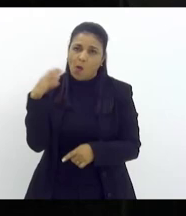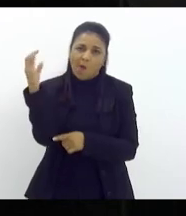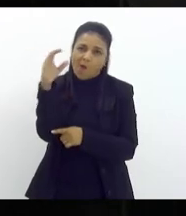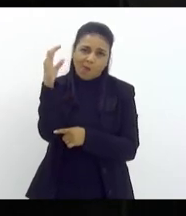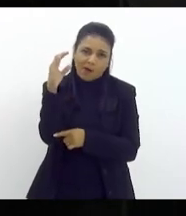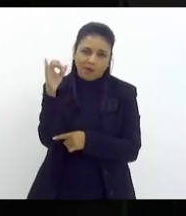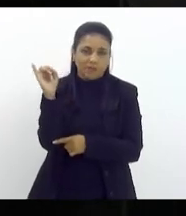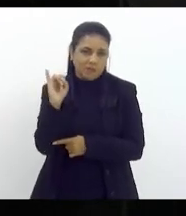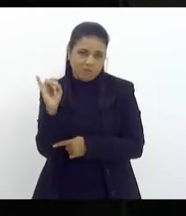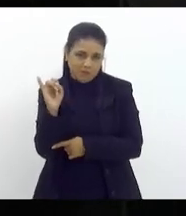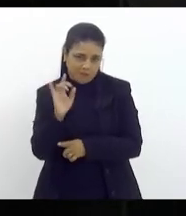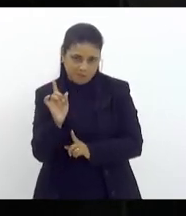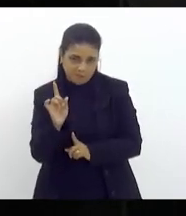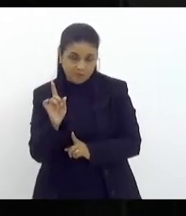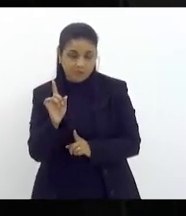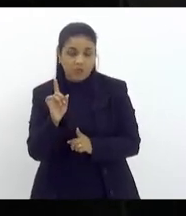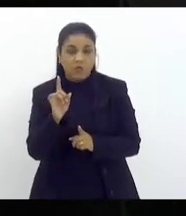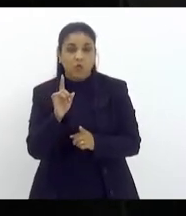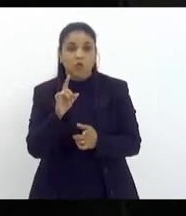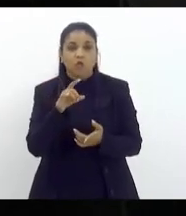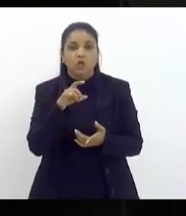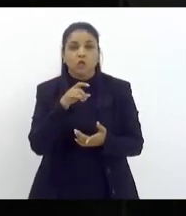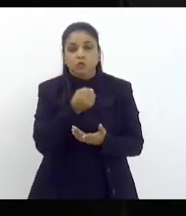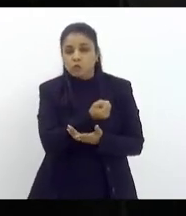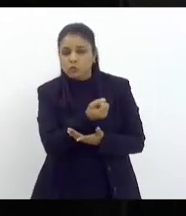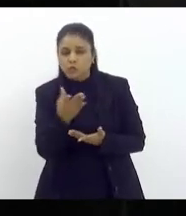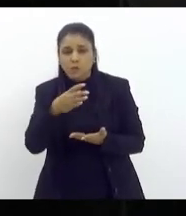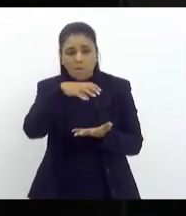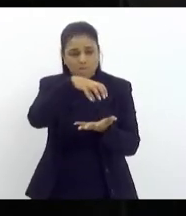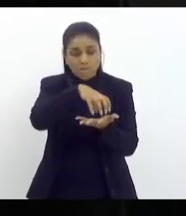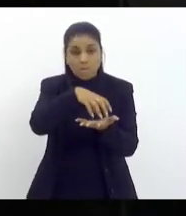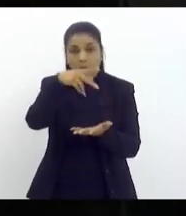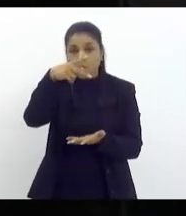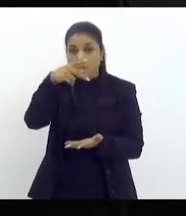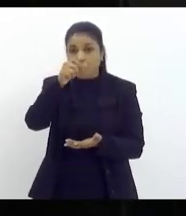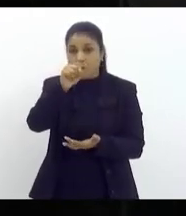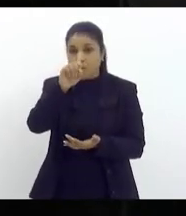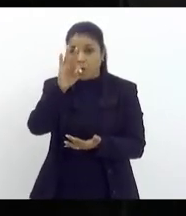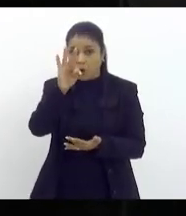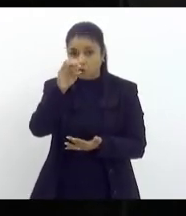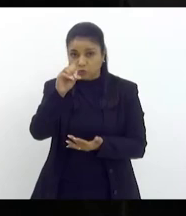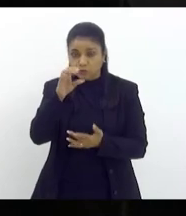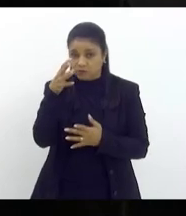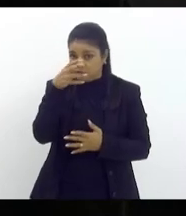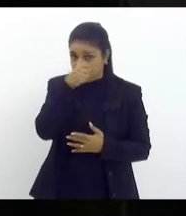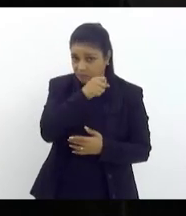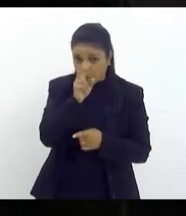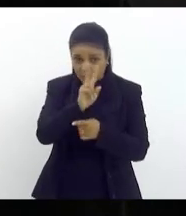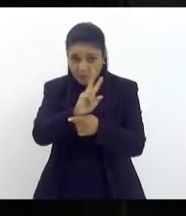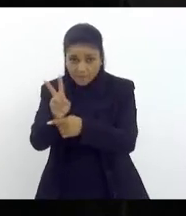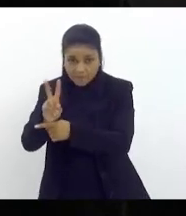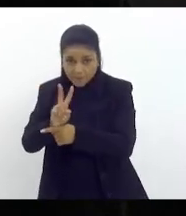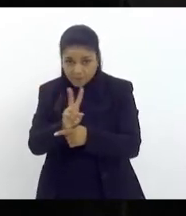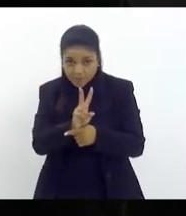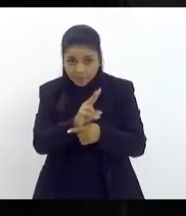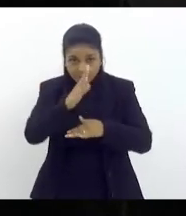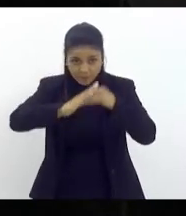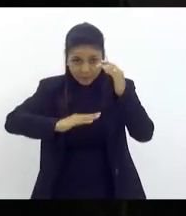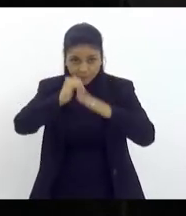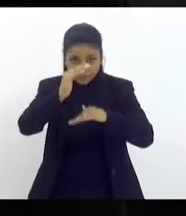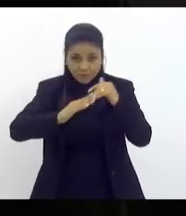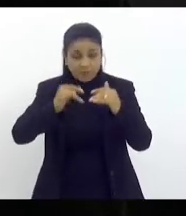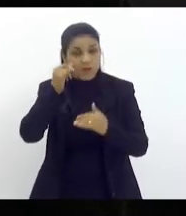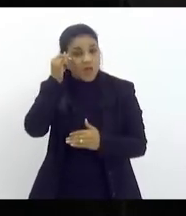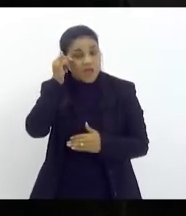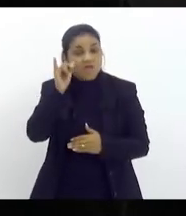o número de postes e de salvamento de profissionais precisa ser mais do que suficiente para prevenir os